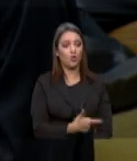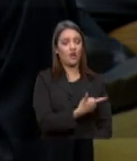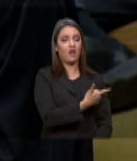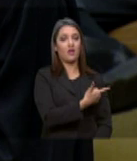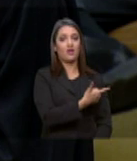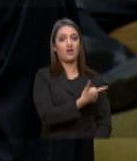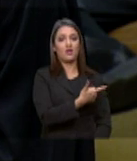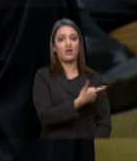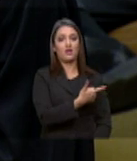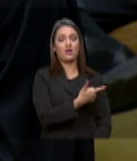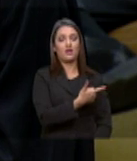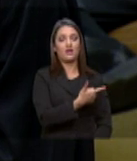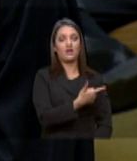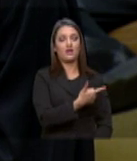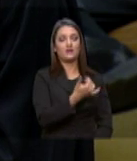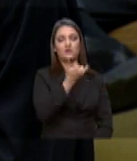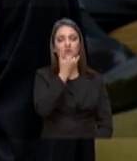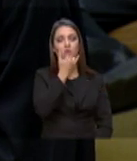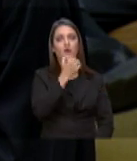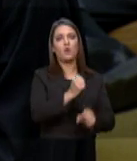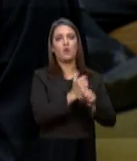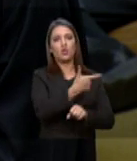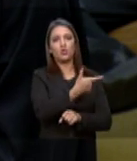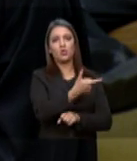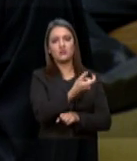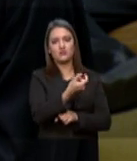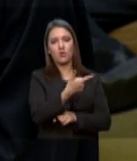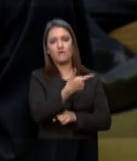e 32% maiores em